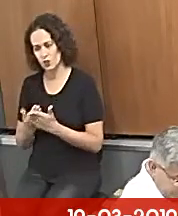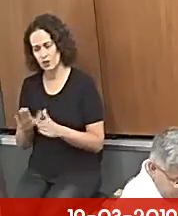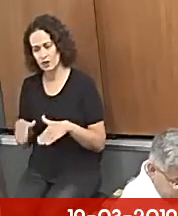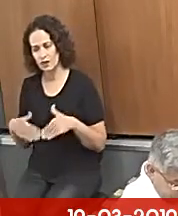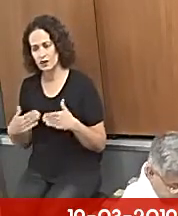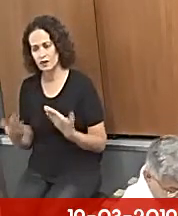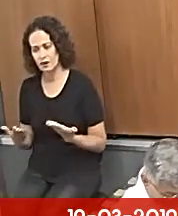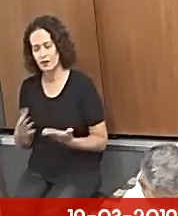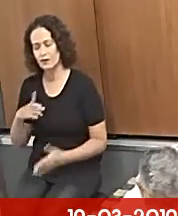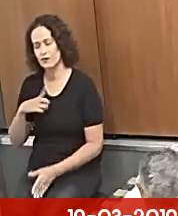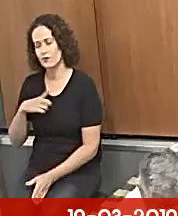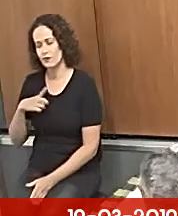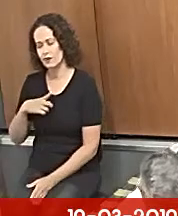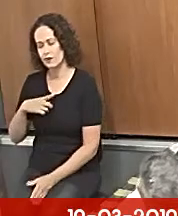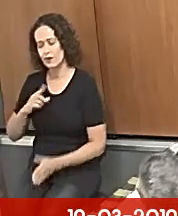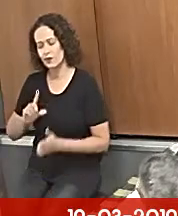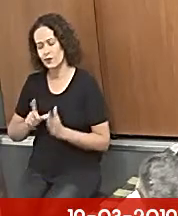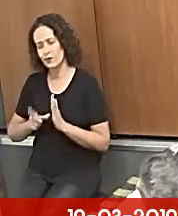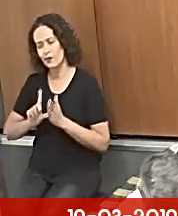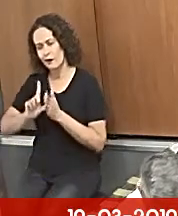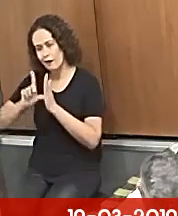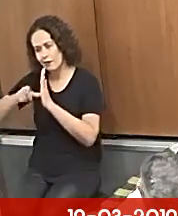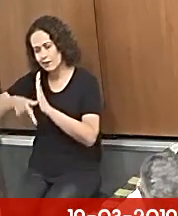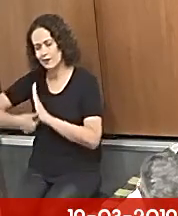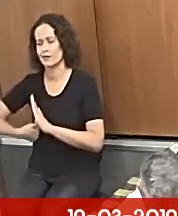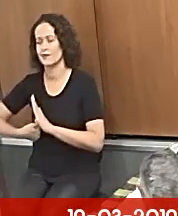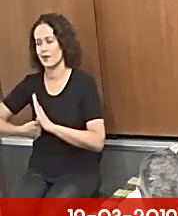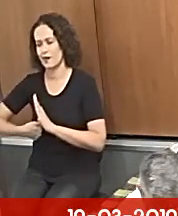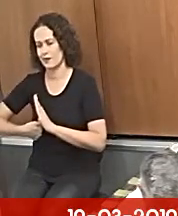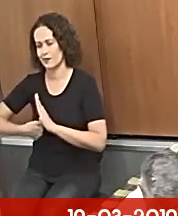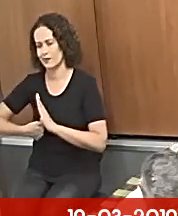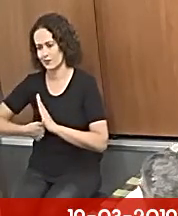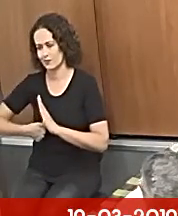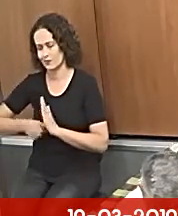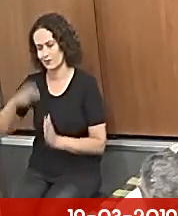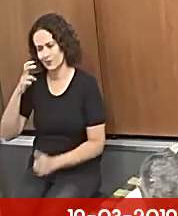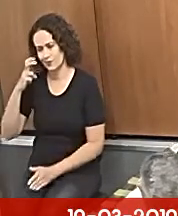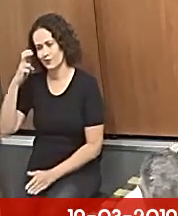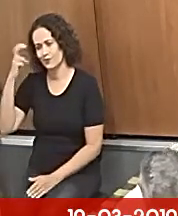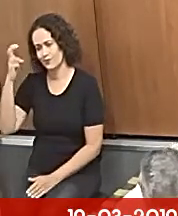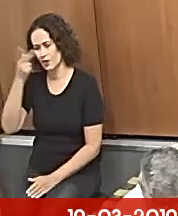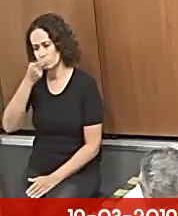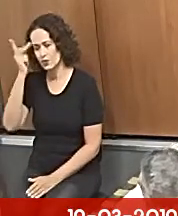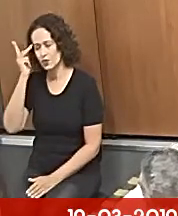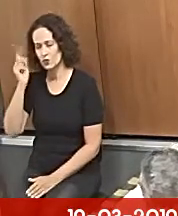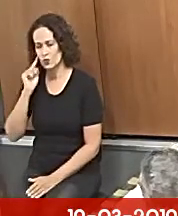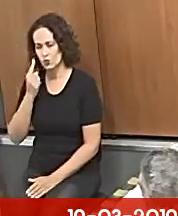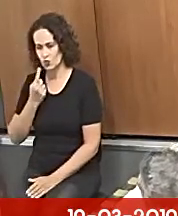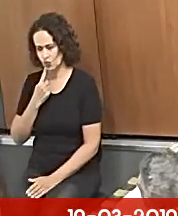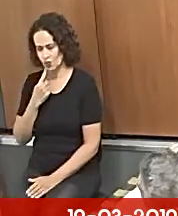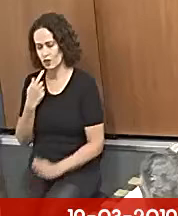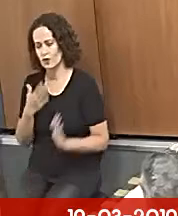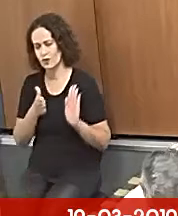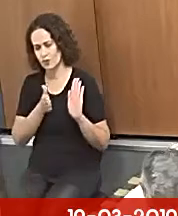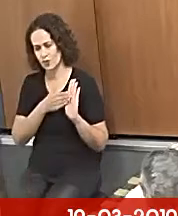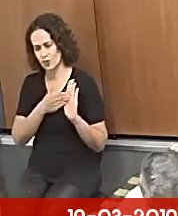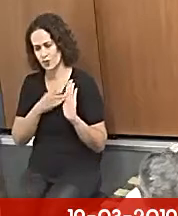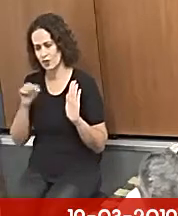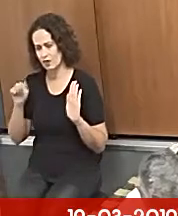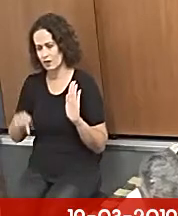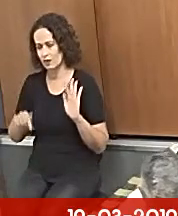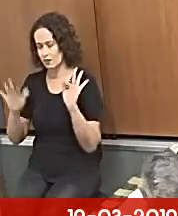cognitivo atraso no conhecimento da pessoa surda então é é uma das nossas propostas e eu fiquei feliz a